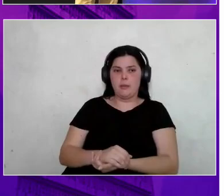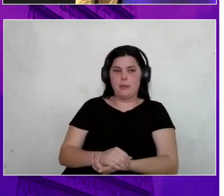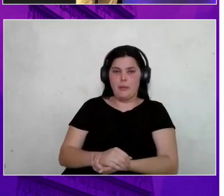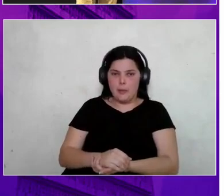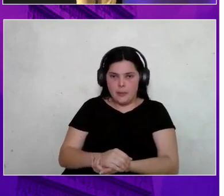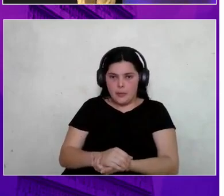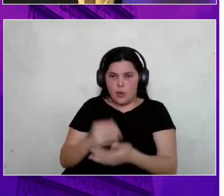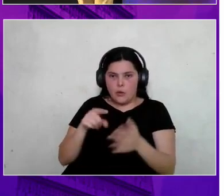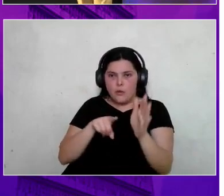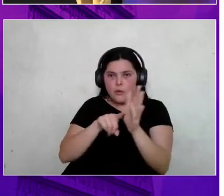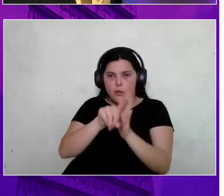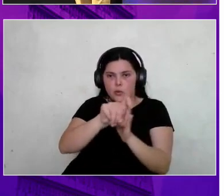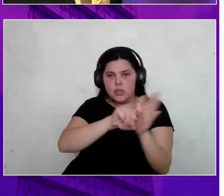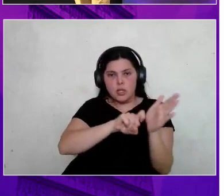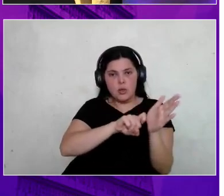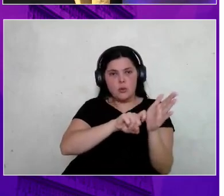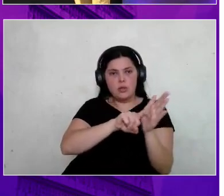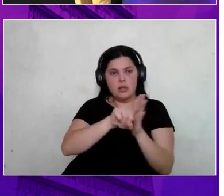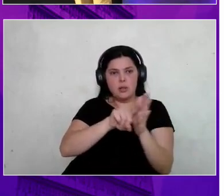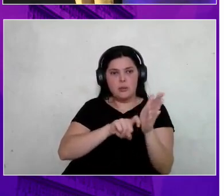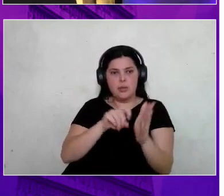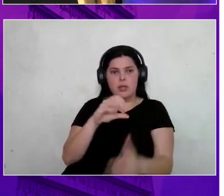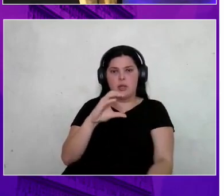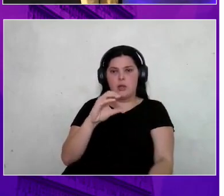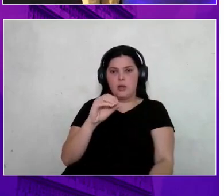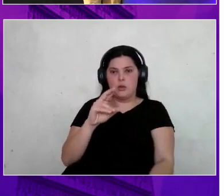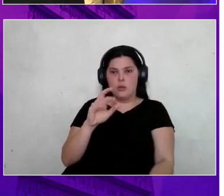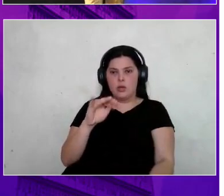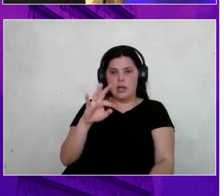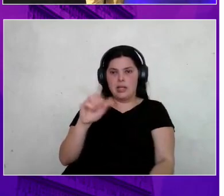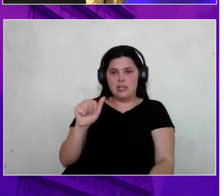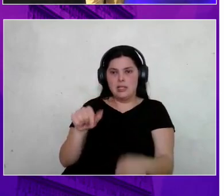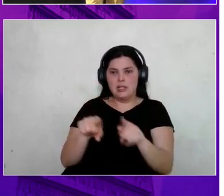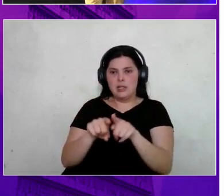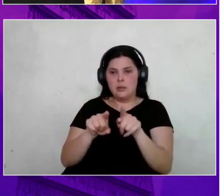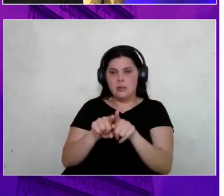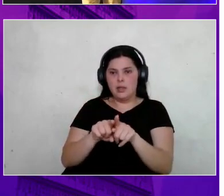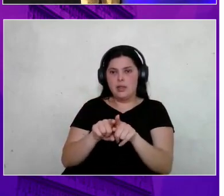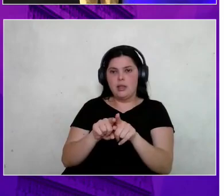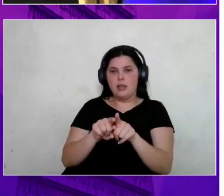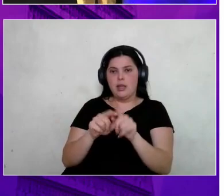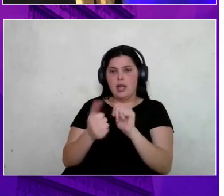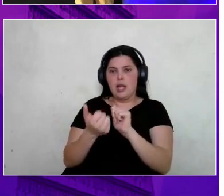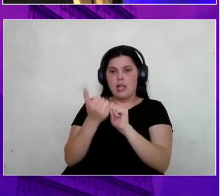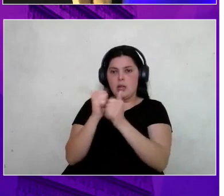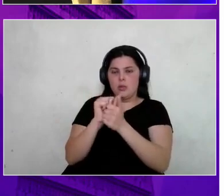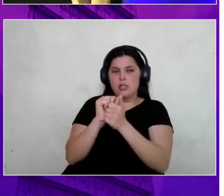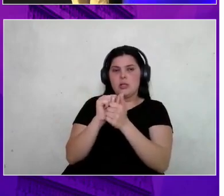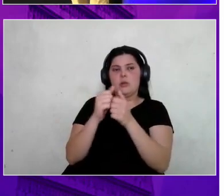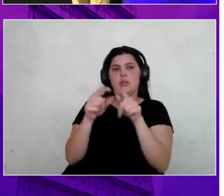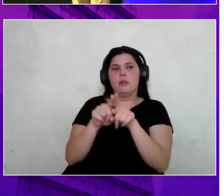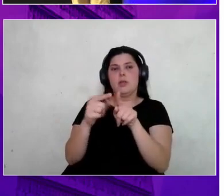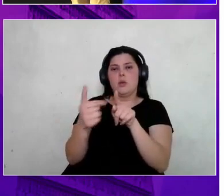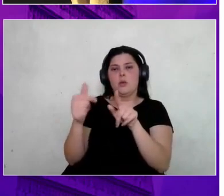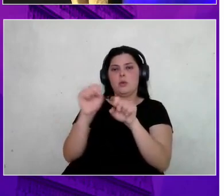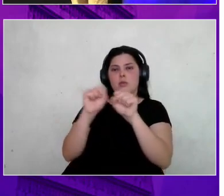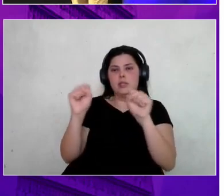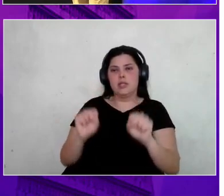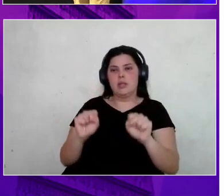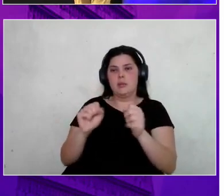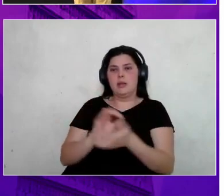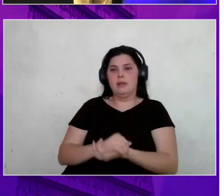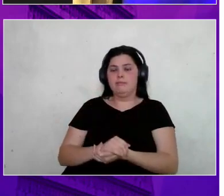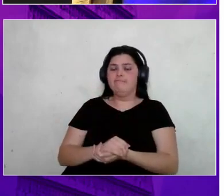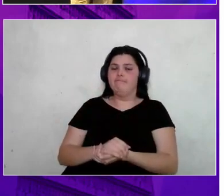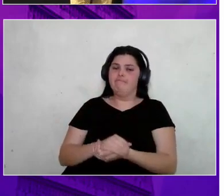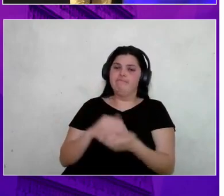Funcionalidade, né? Temos acurácia, temos adequação, que diz respeito a outros sistemas também utilizarem ele. Então, esse é